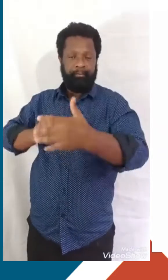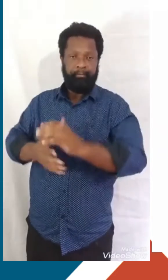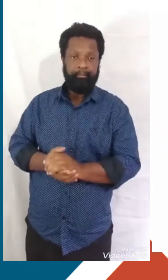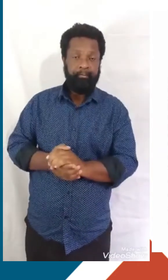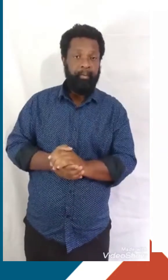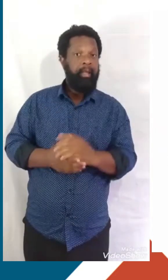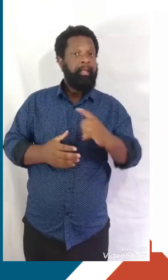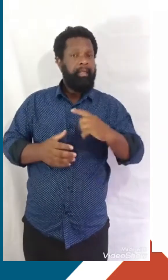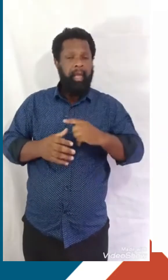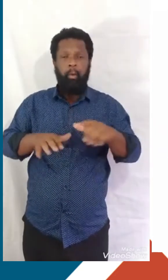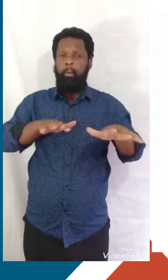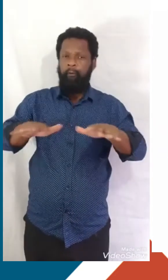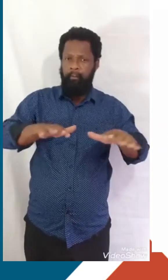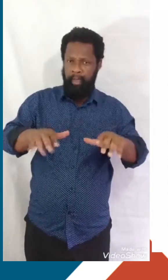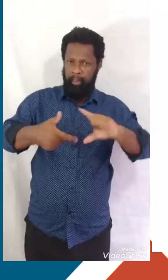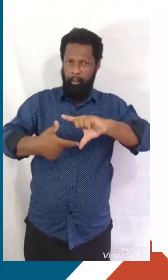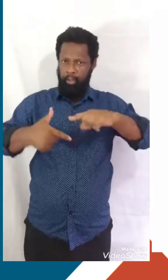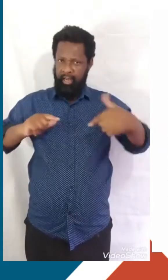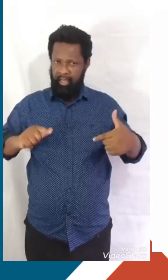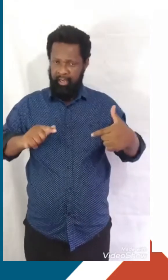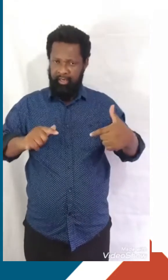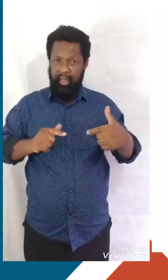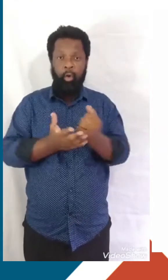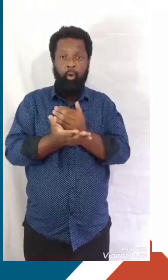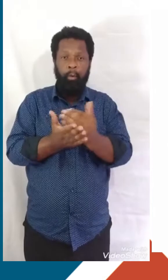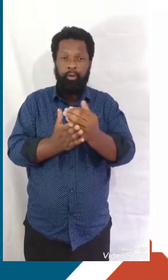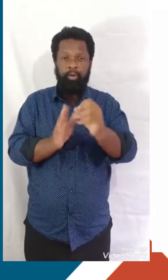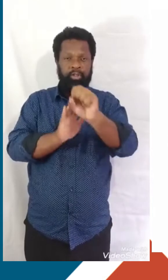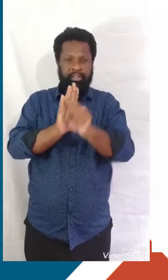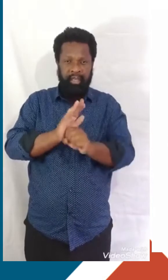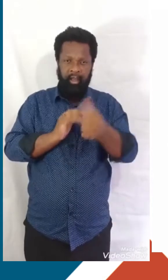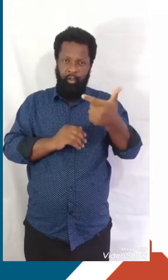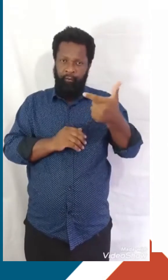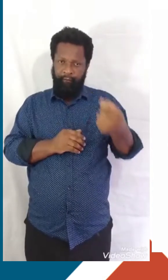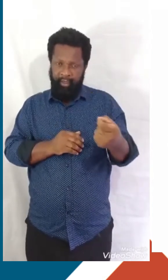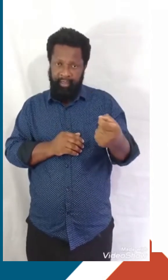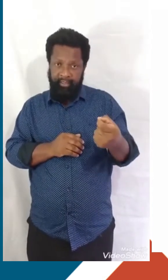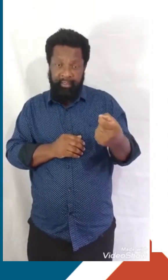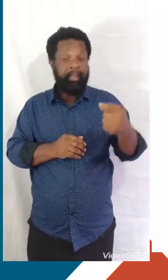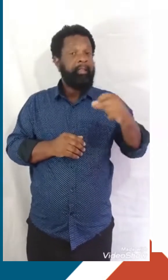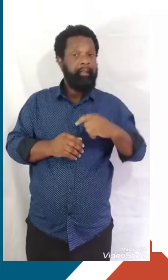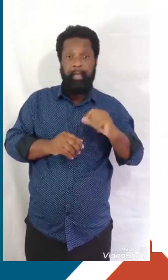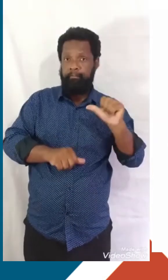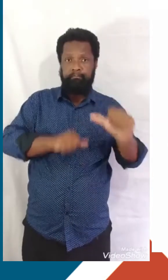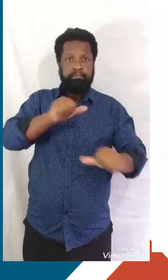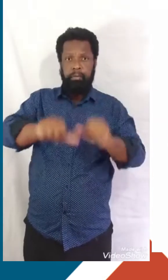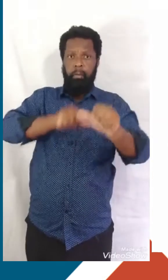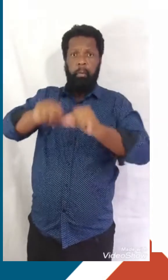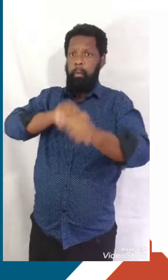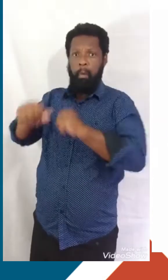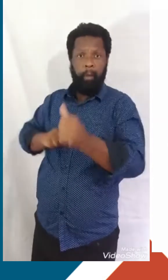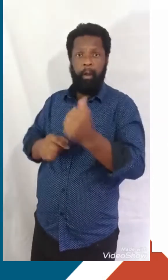Devido ao movimento modernista ocorrido no início do século XX, muitas transformações aconteceram no